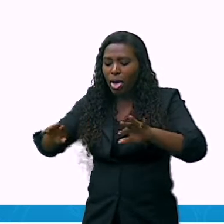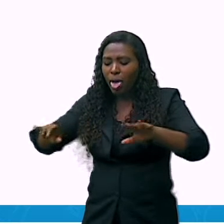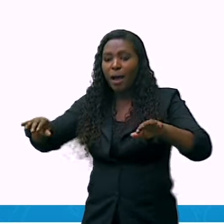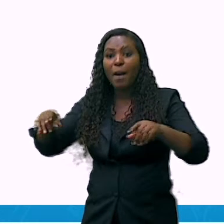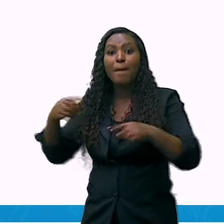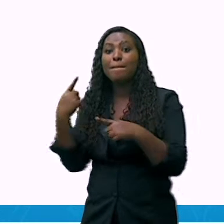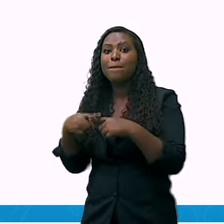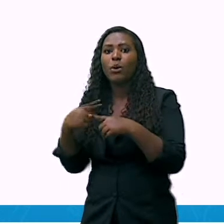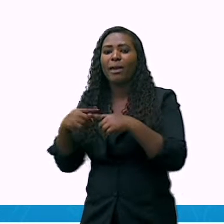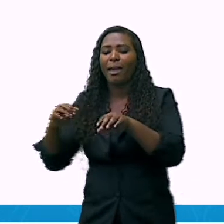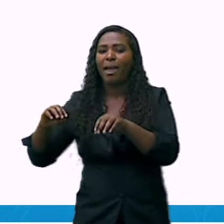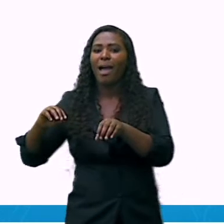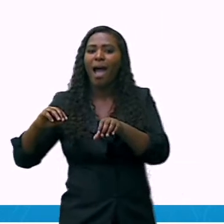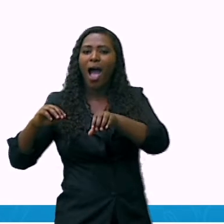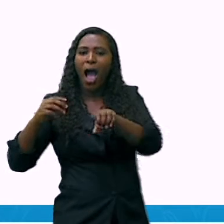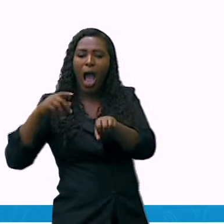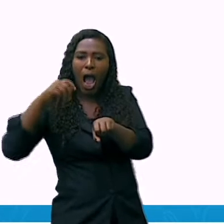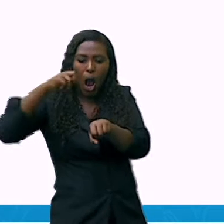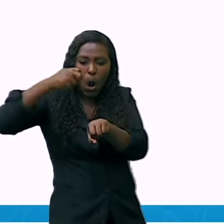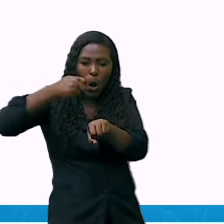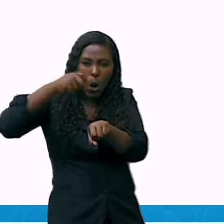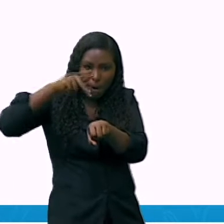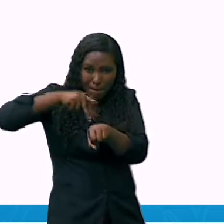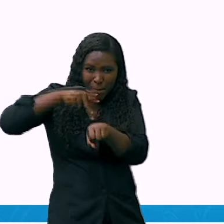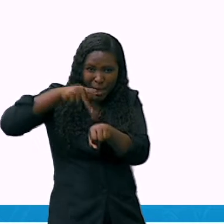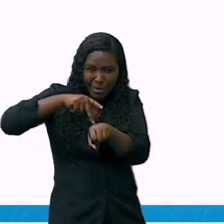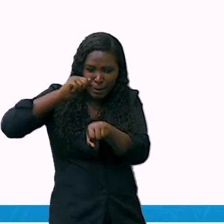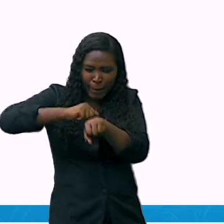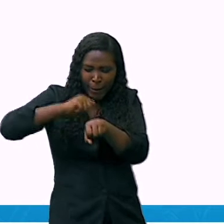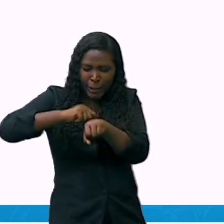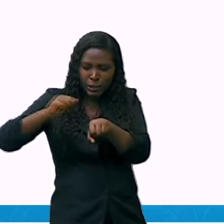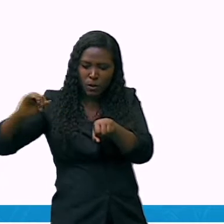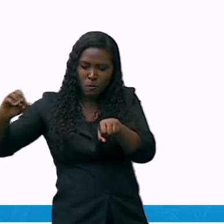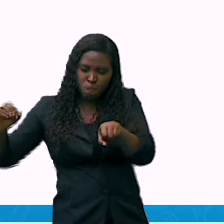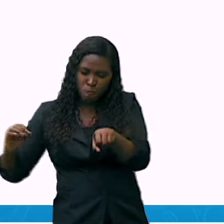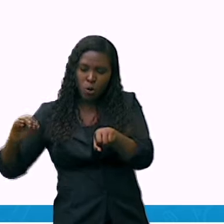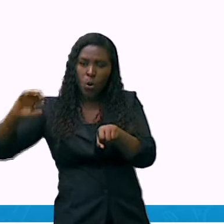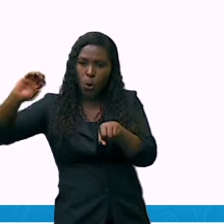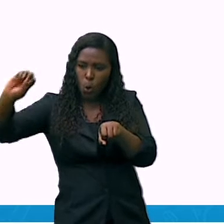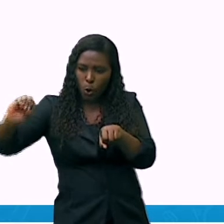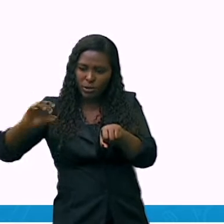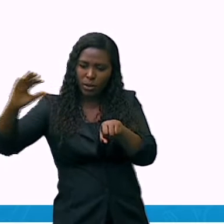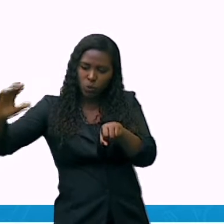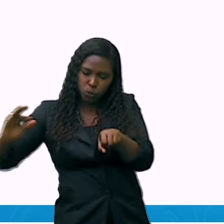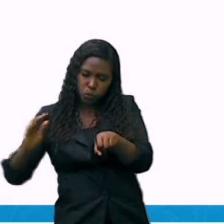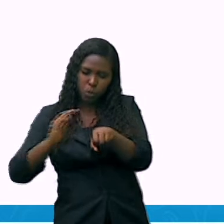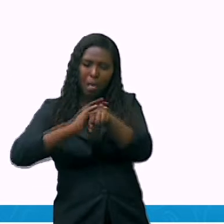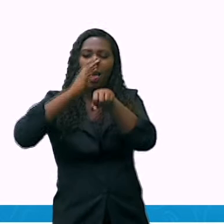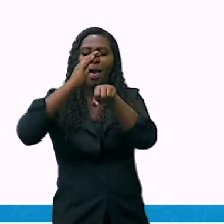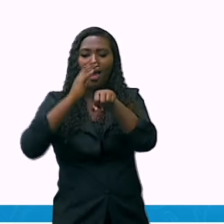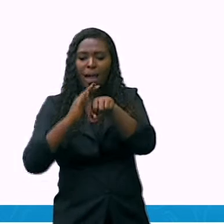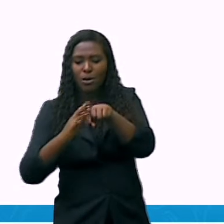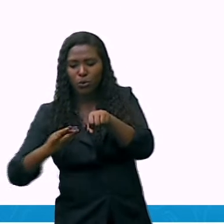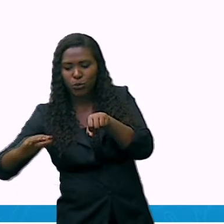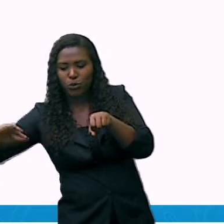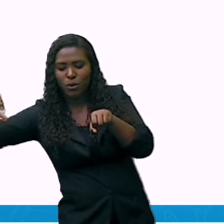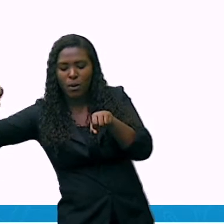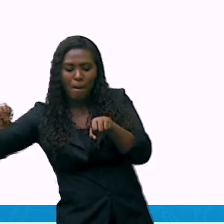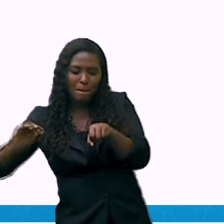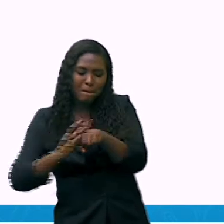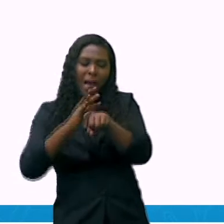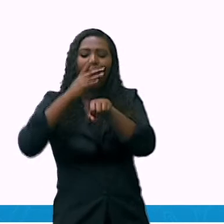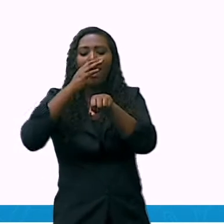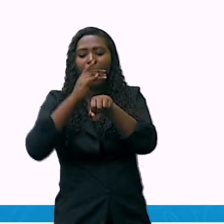das rochas, além do seu processo de desgaste nas porções continentais e que